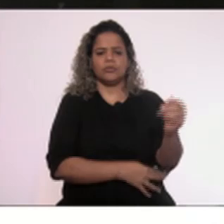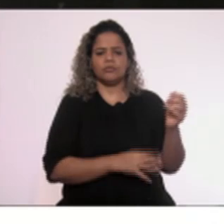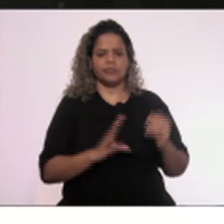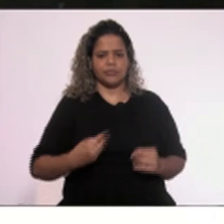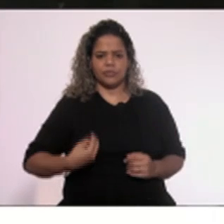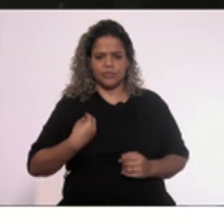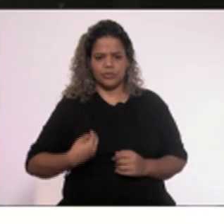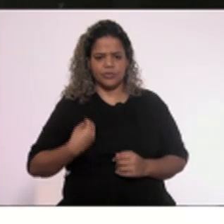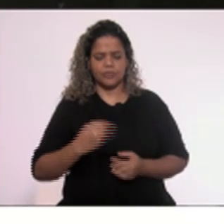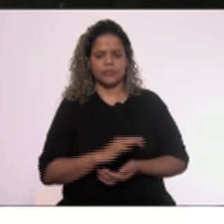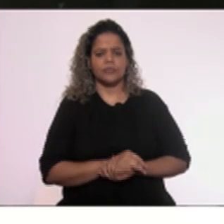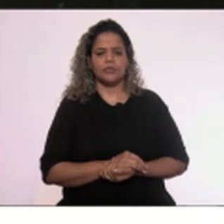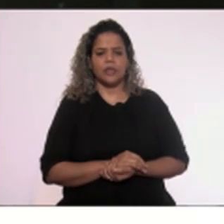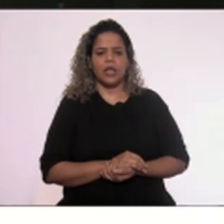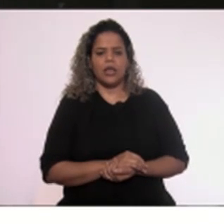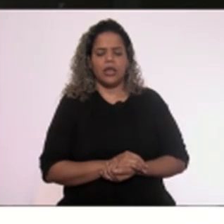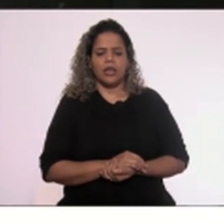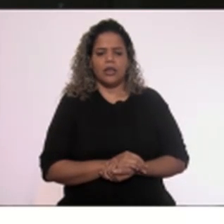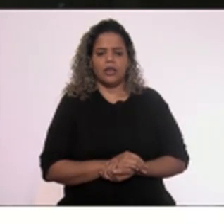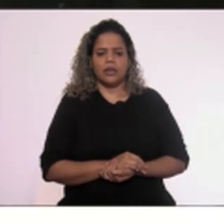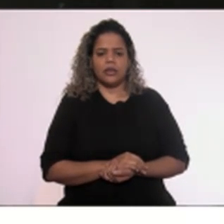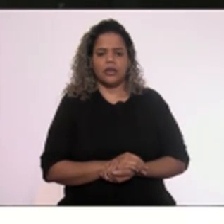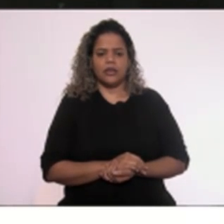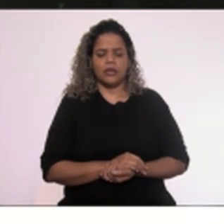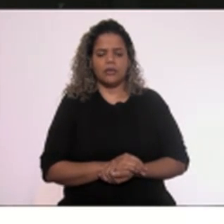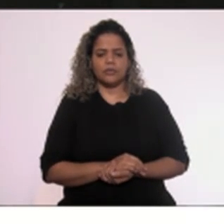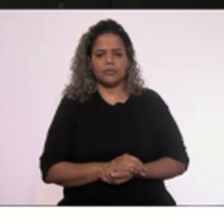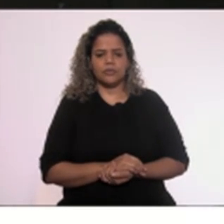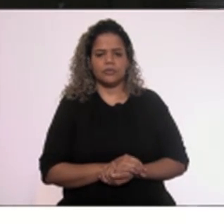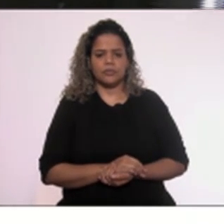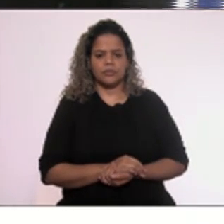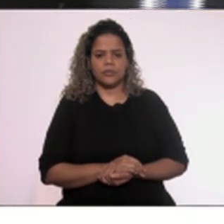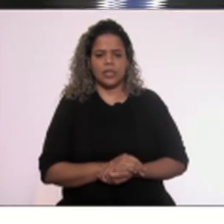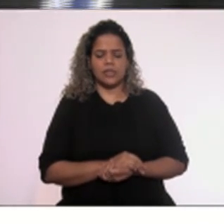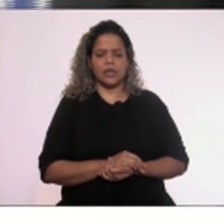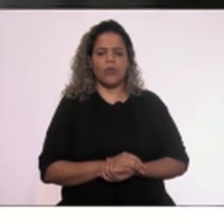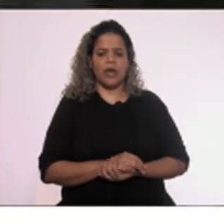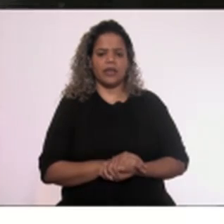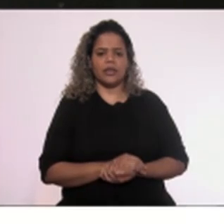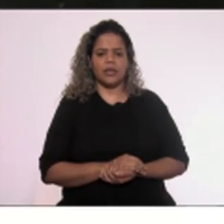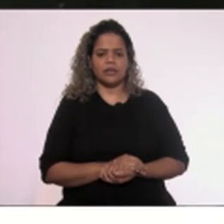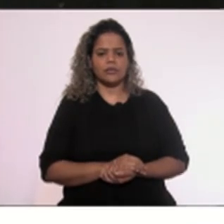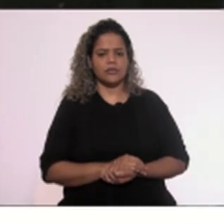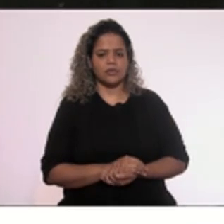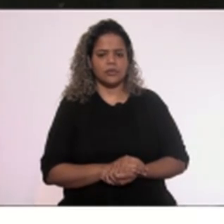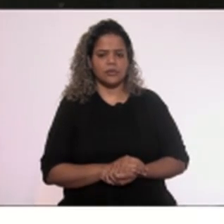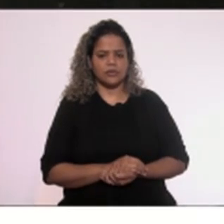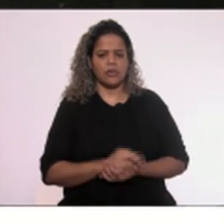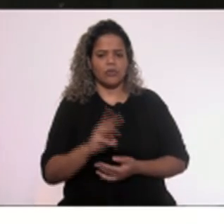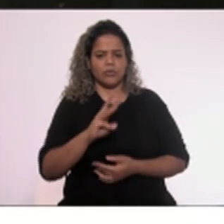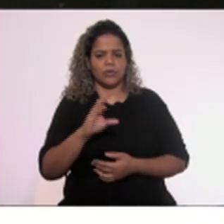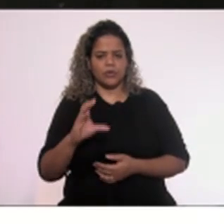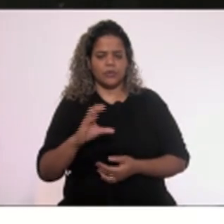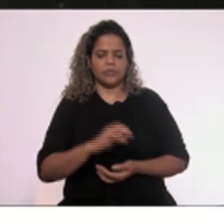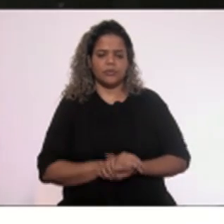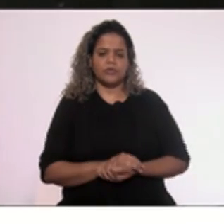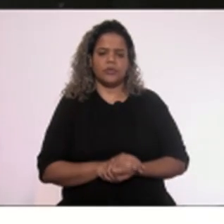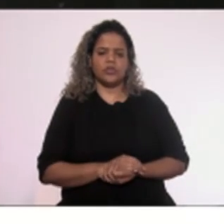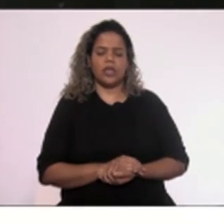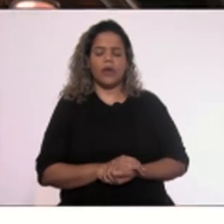não se encontrando presente. Próximo orador inscrito é o nobre deputado Valdec Carneiro.